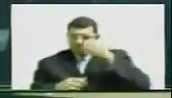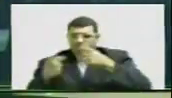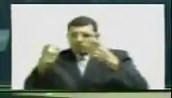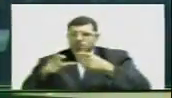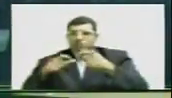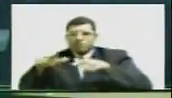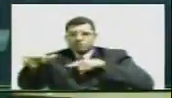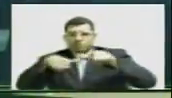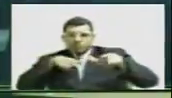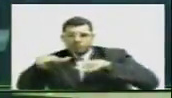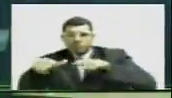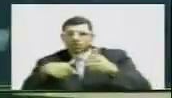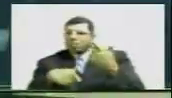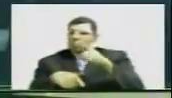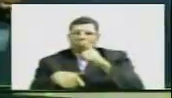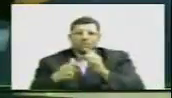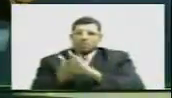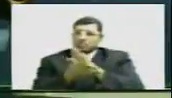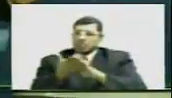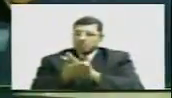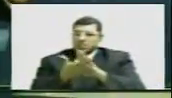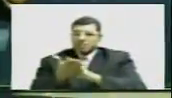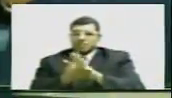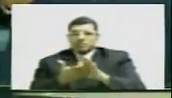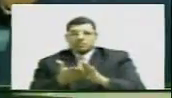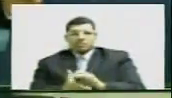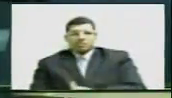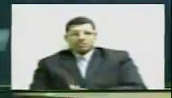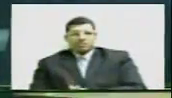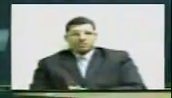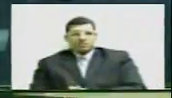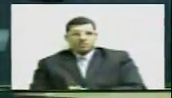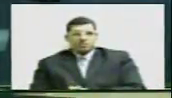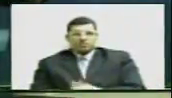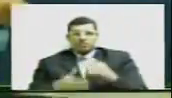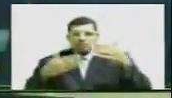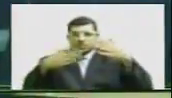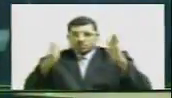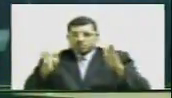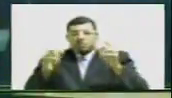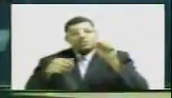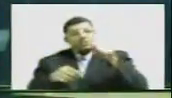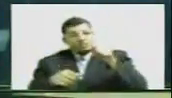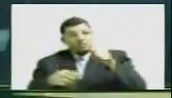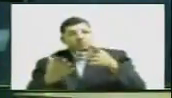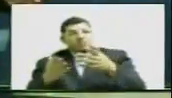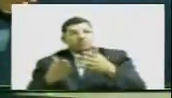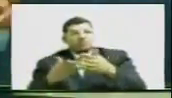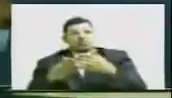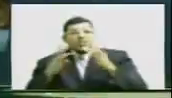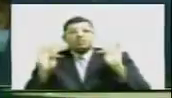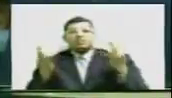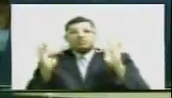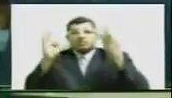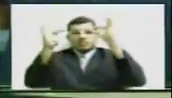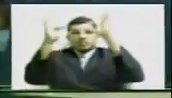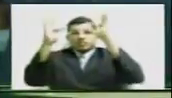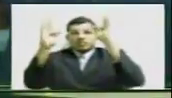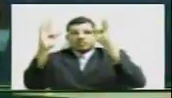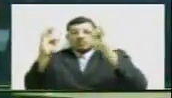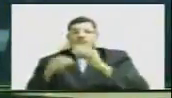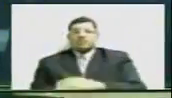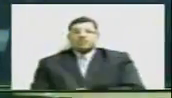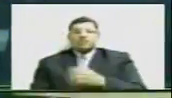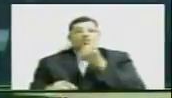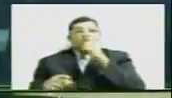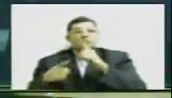de cargas, não deixa nada a desejar. Espaço suficiente, tecnologia à